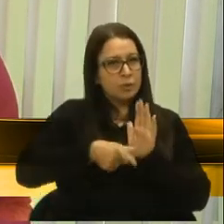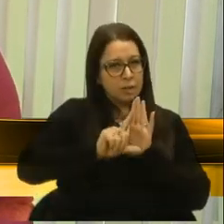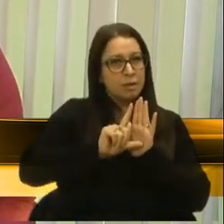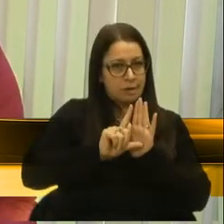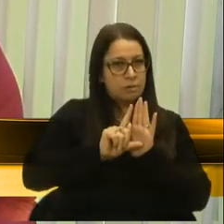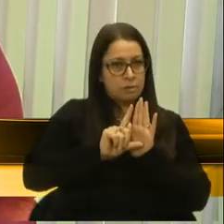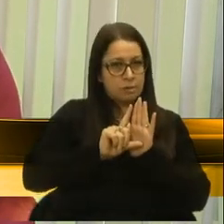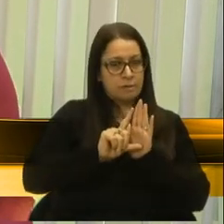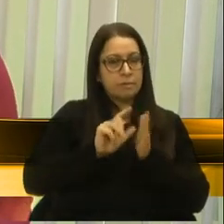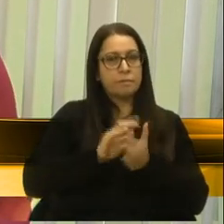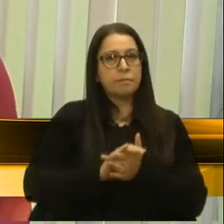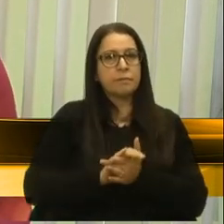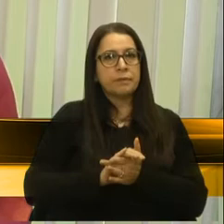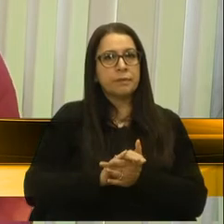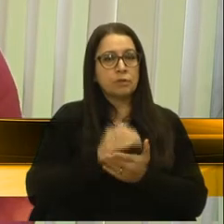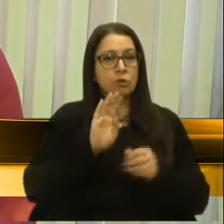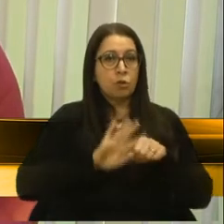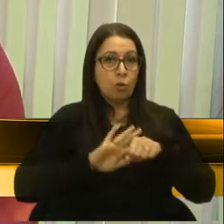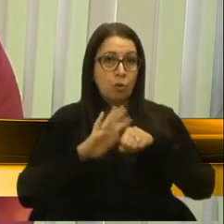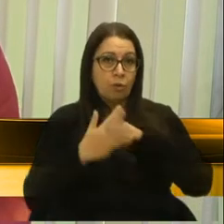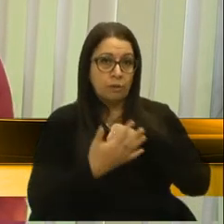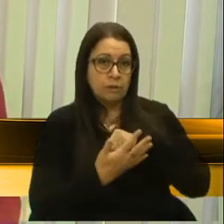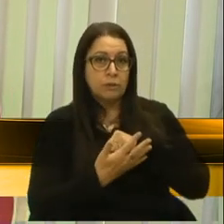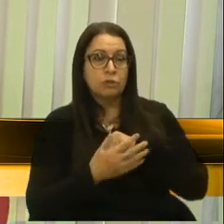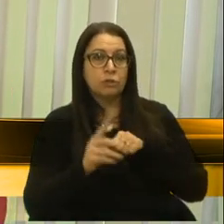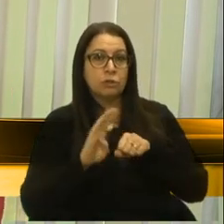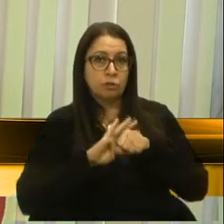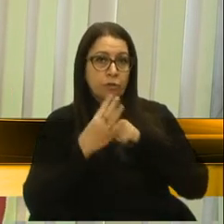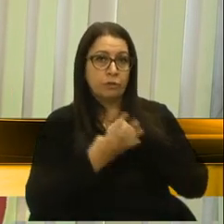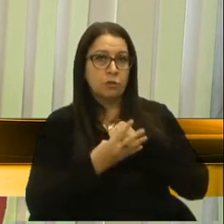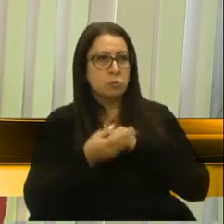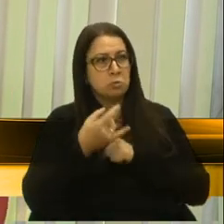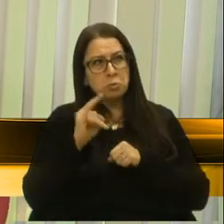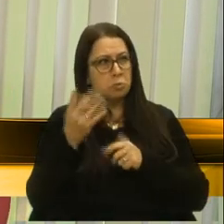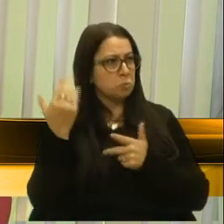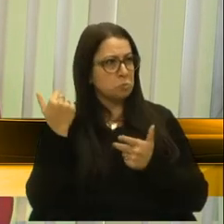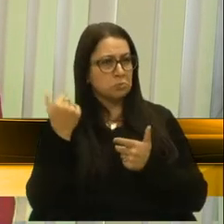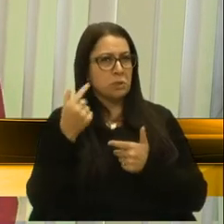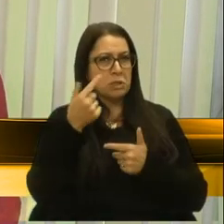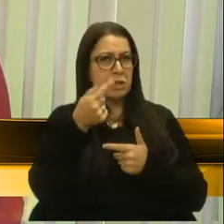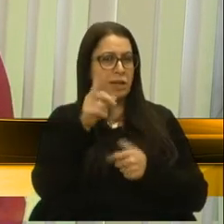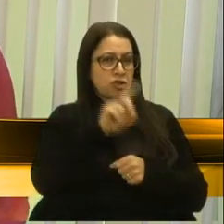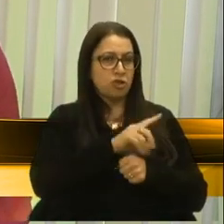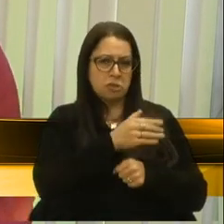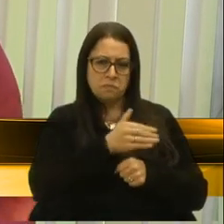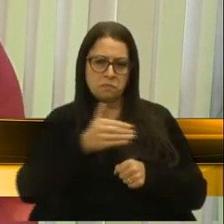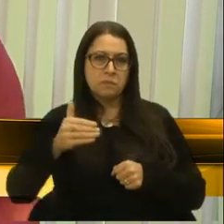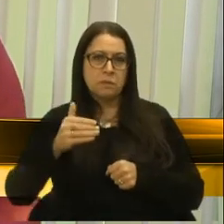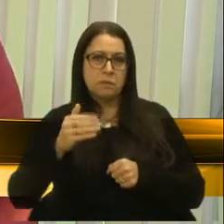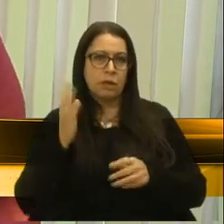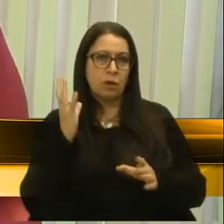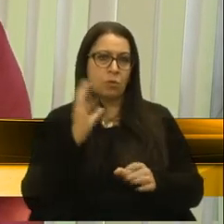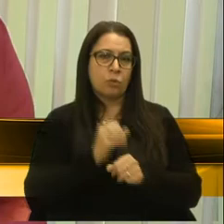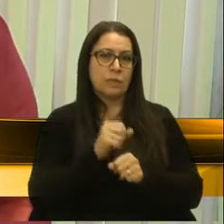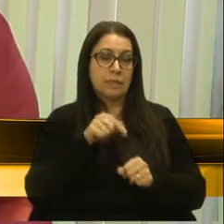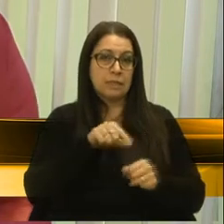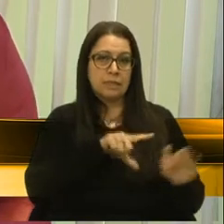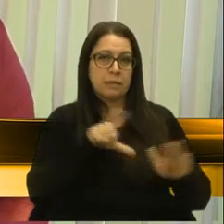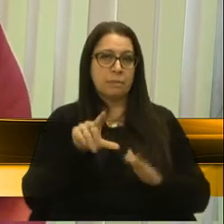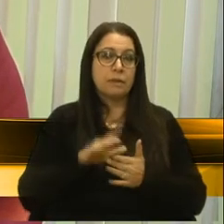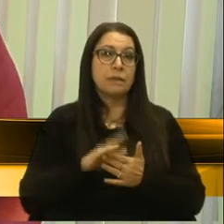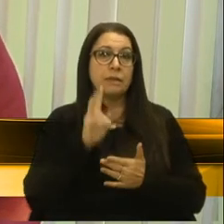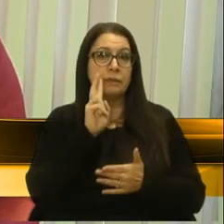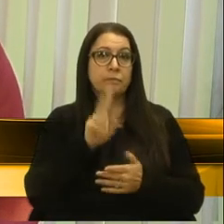anteriores de Covid, nos últimos 7 dias, a contar do início dessa semana, a